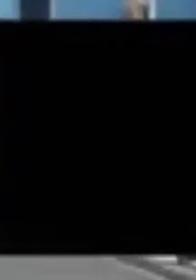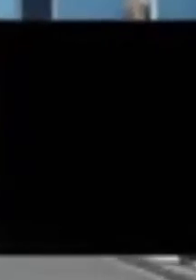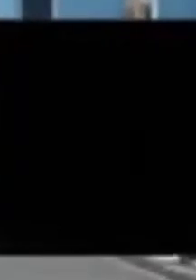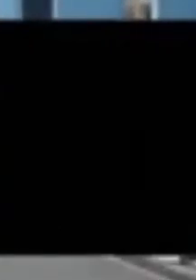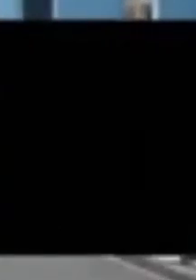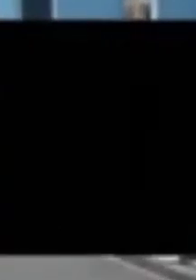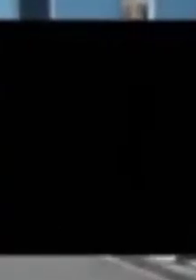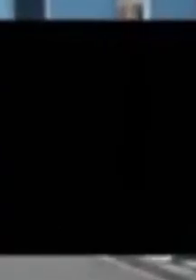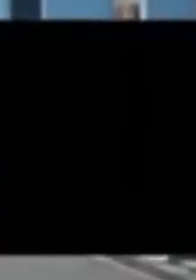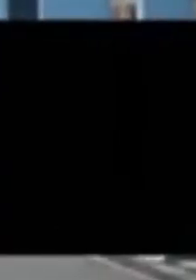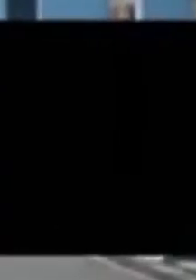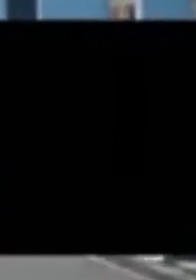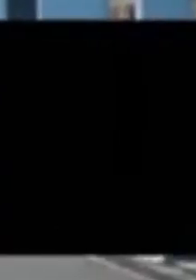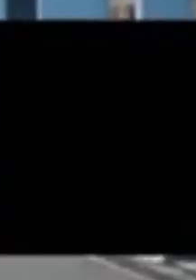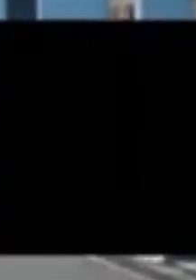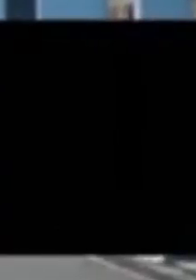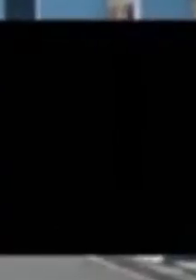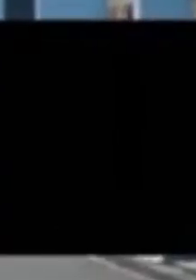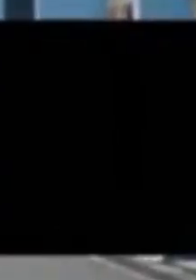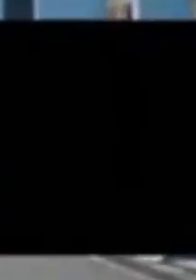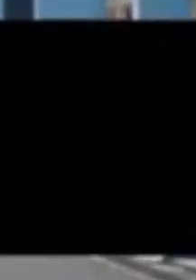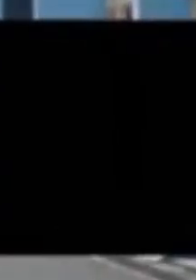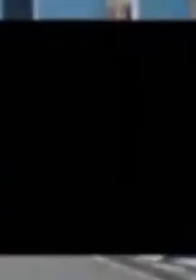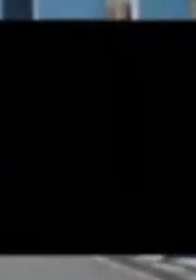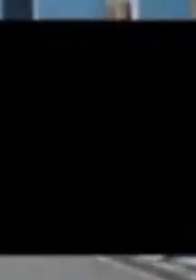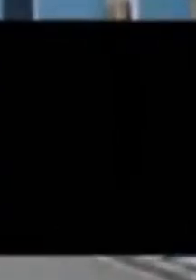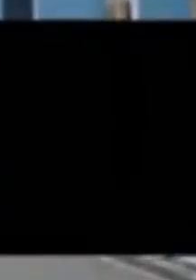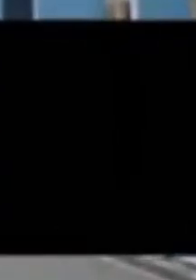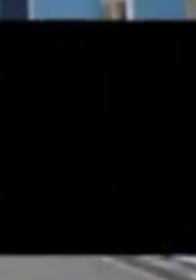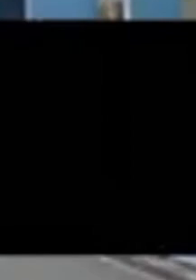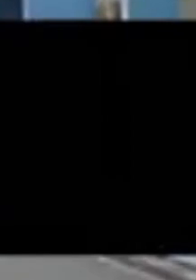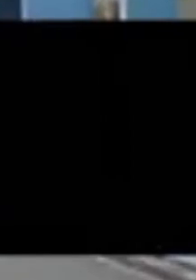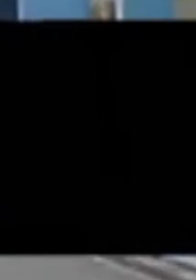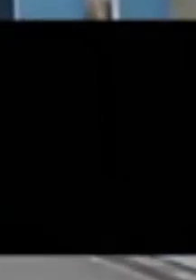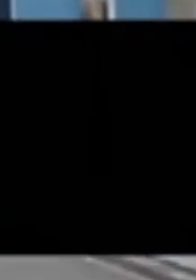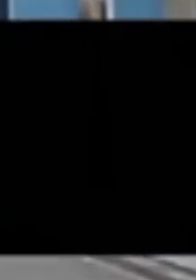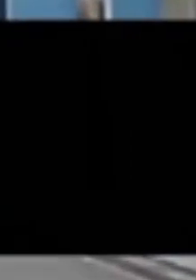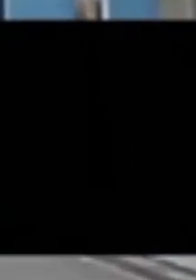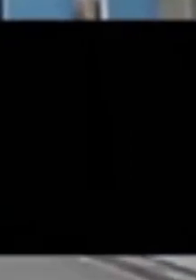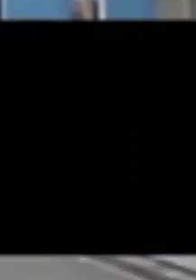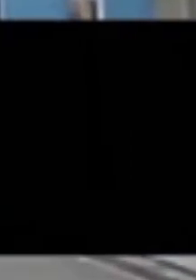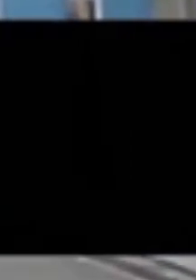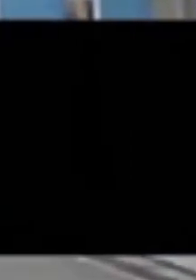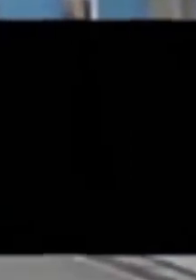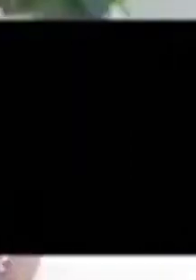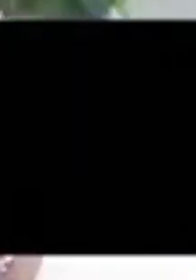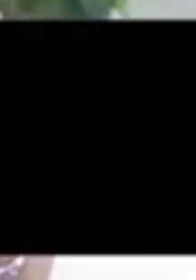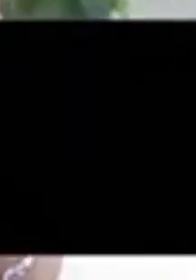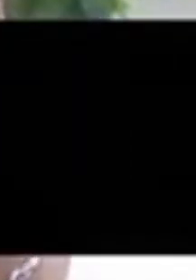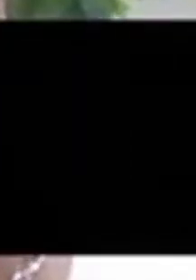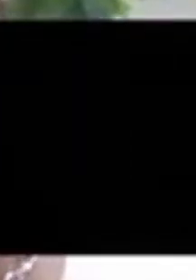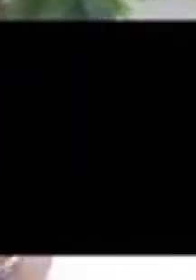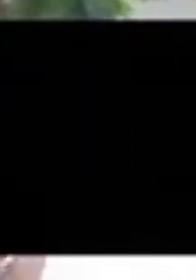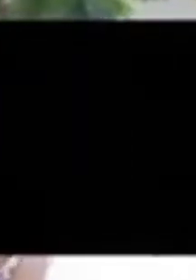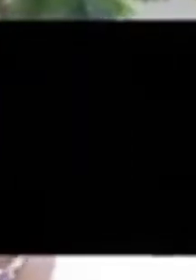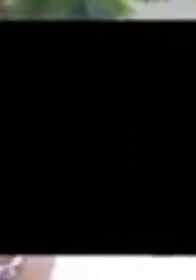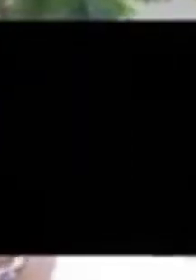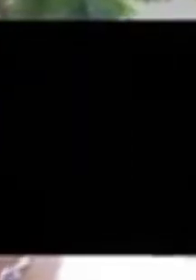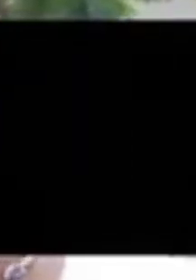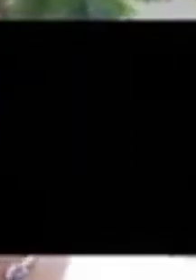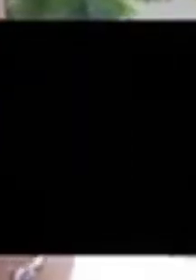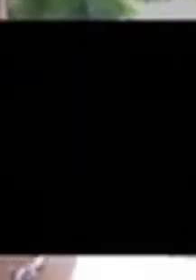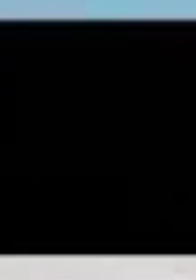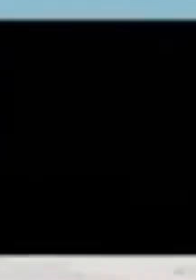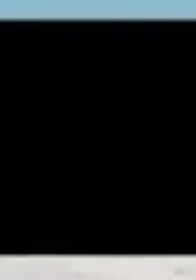é como uma mensagem final para esse Grande Encontro o que o ilustre Ministro Luís Roberto Barroso pode nos